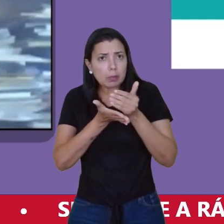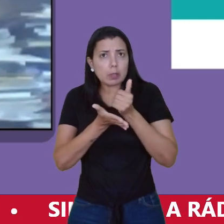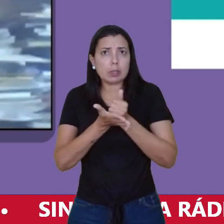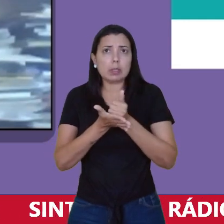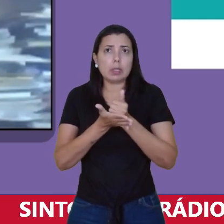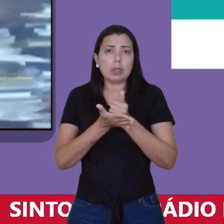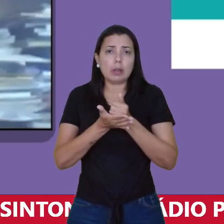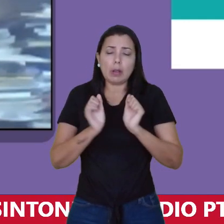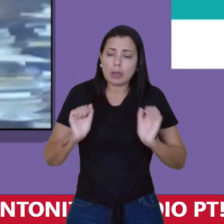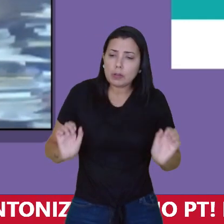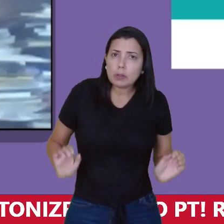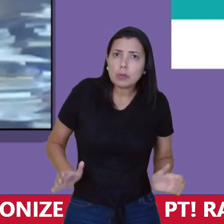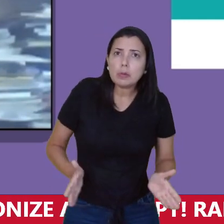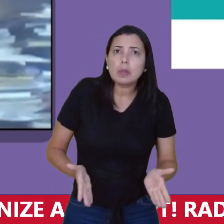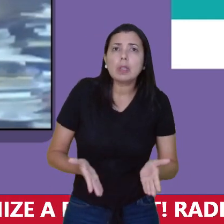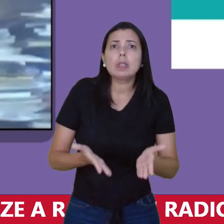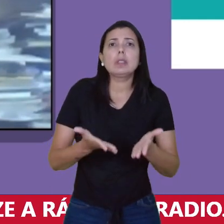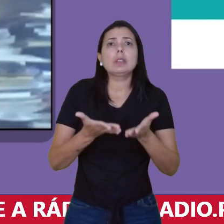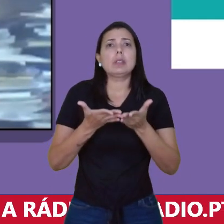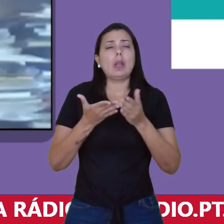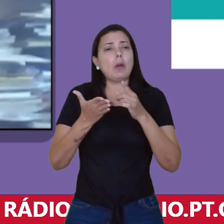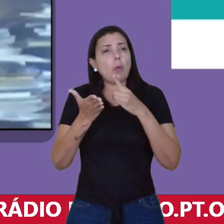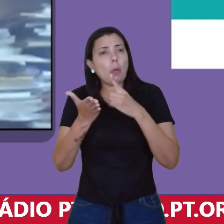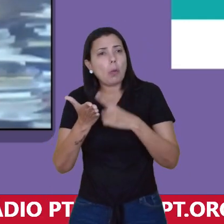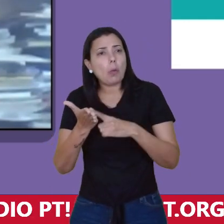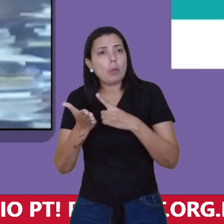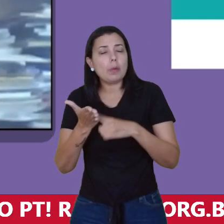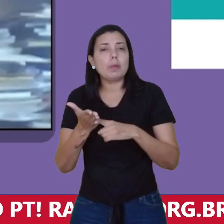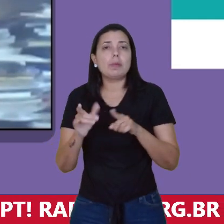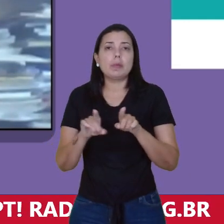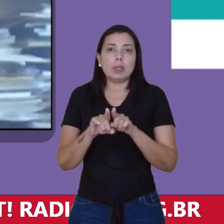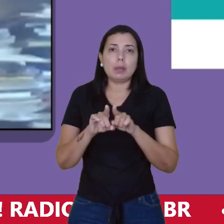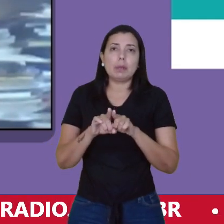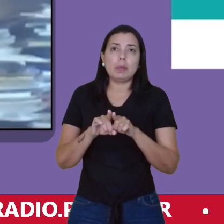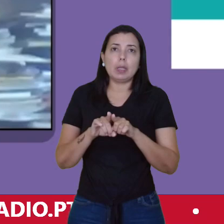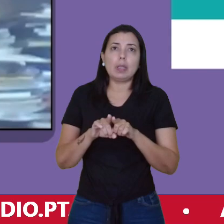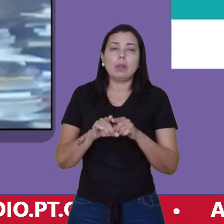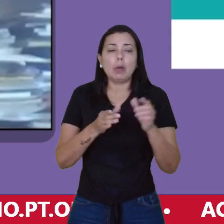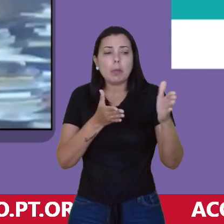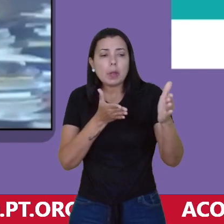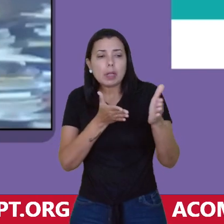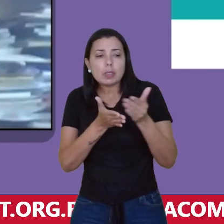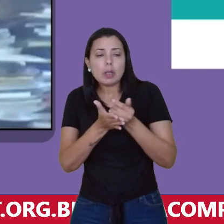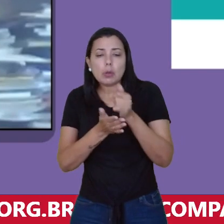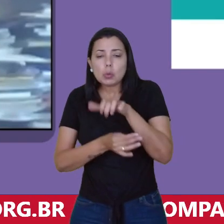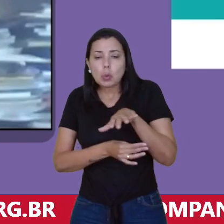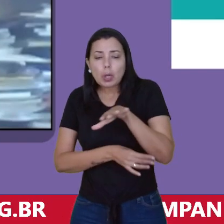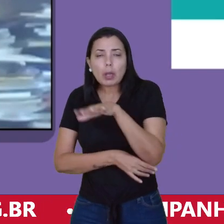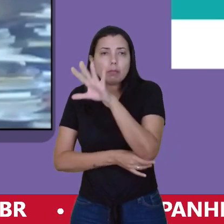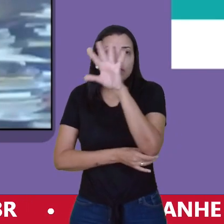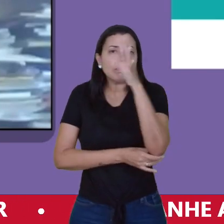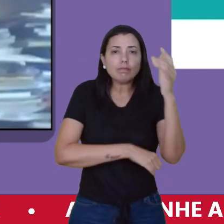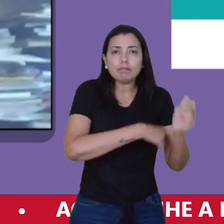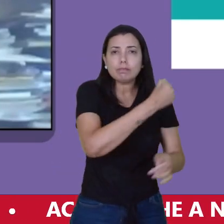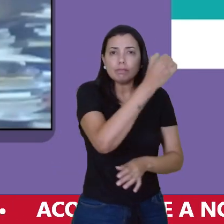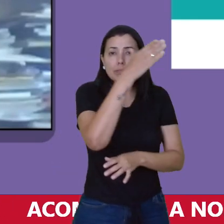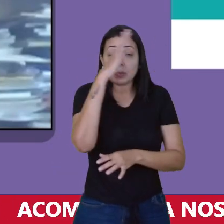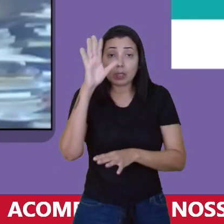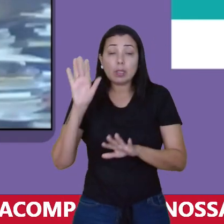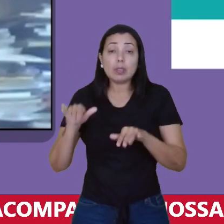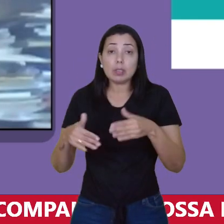à estimulação, ao compromisso com a recuperação do meio ambiente aí do